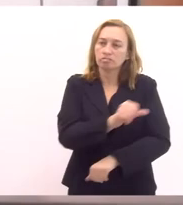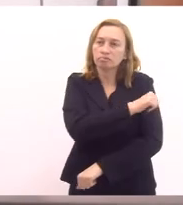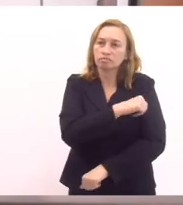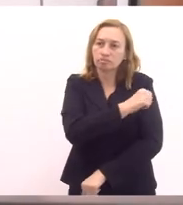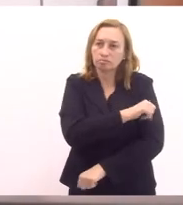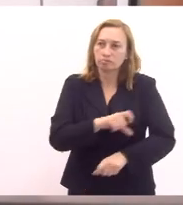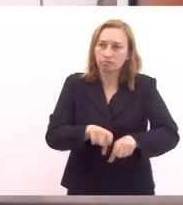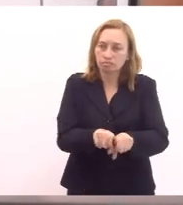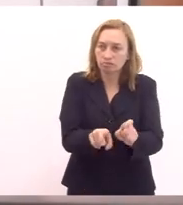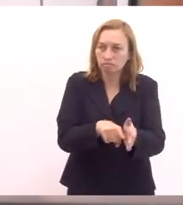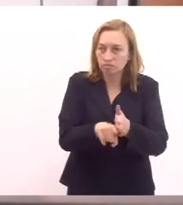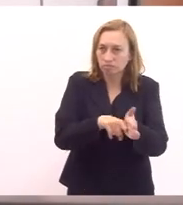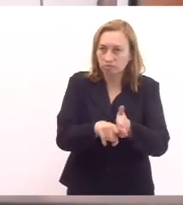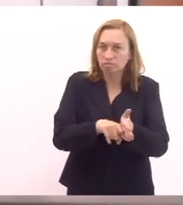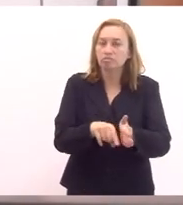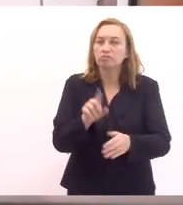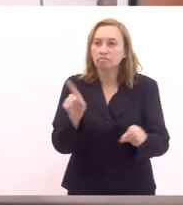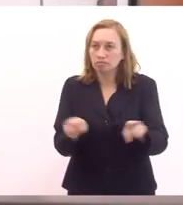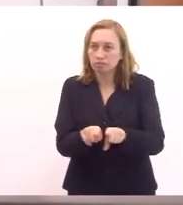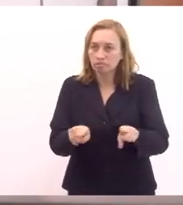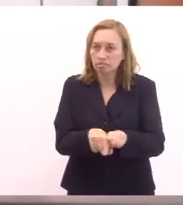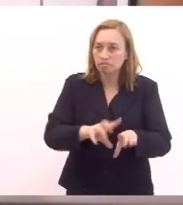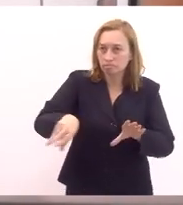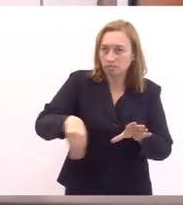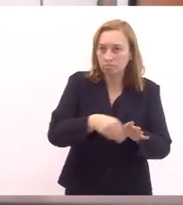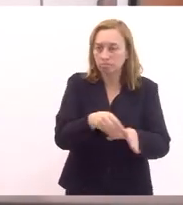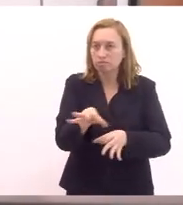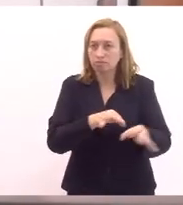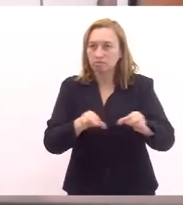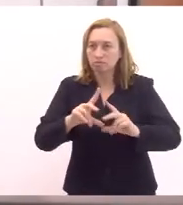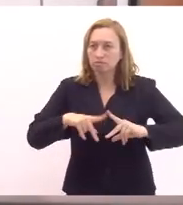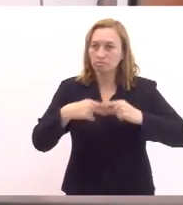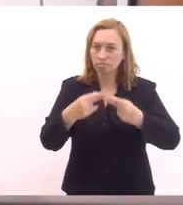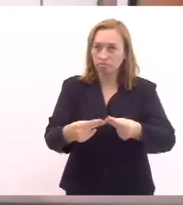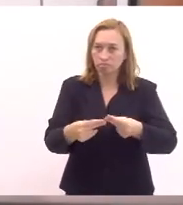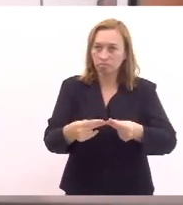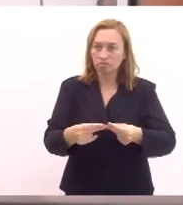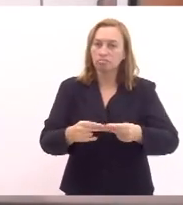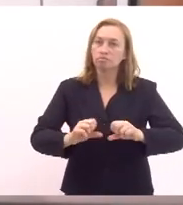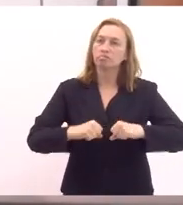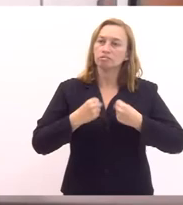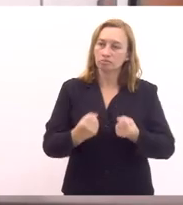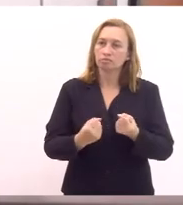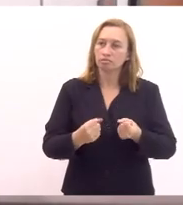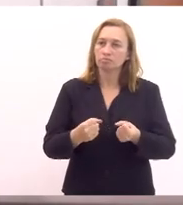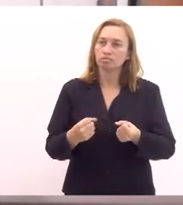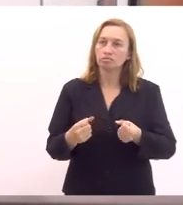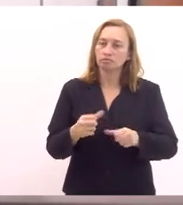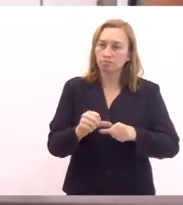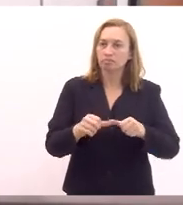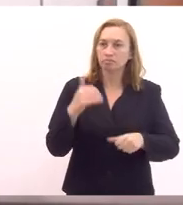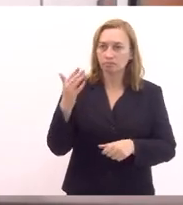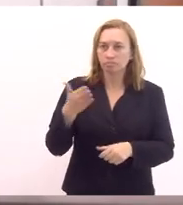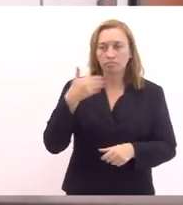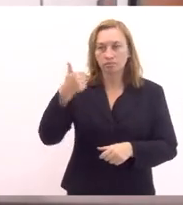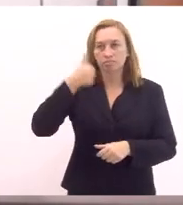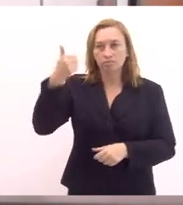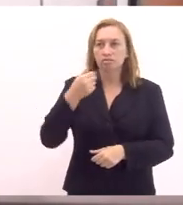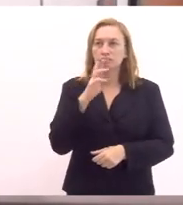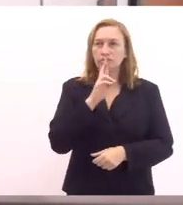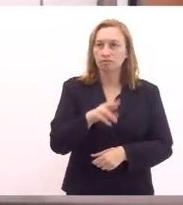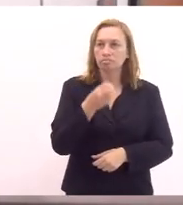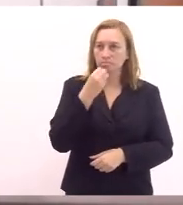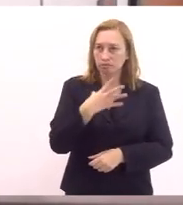indicadores que tá no programa laços Então eu acho que a gente continua investindo a gente vem tentando aprimorar e acho que pode trazer resultados